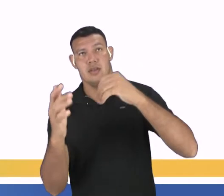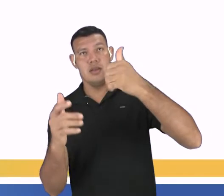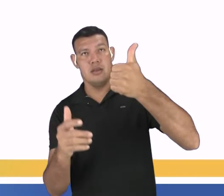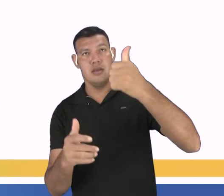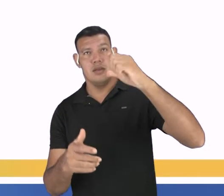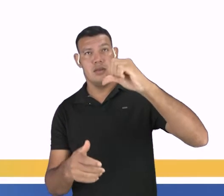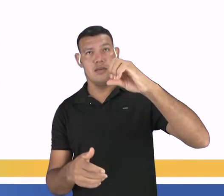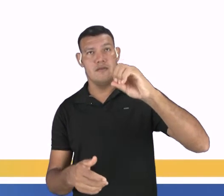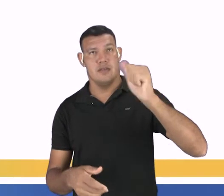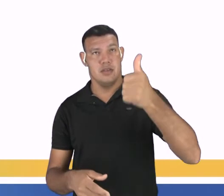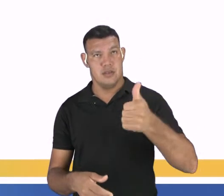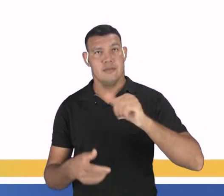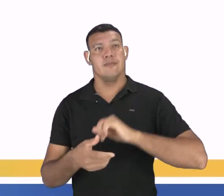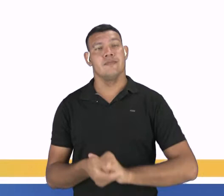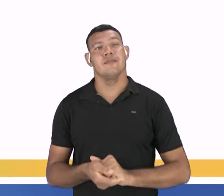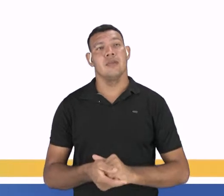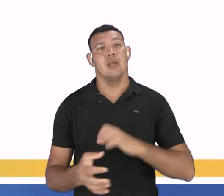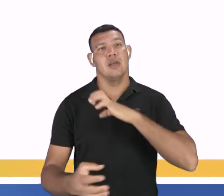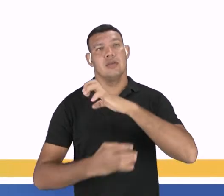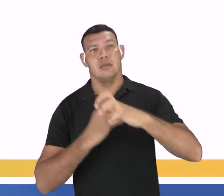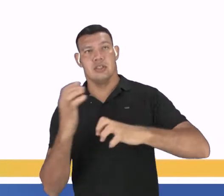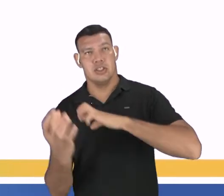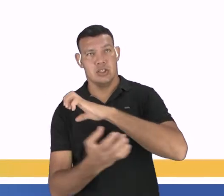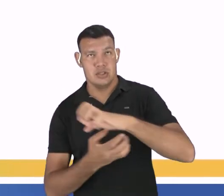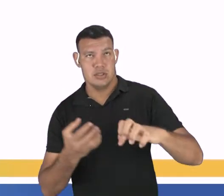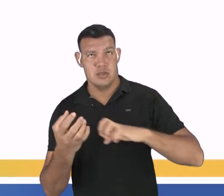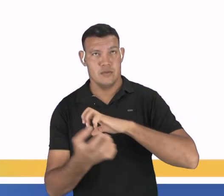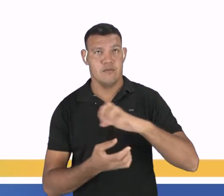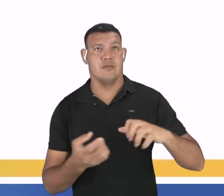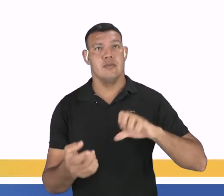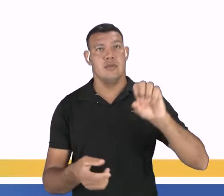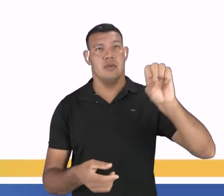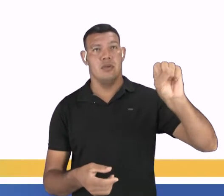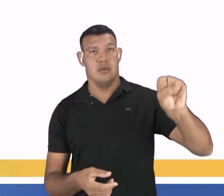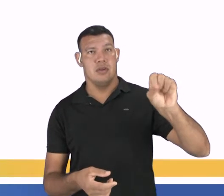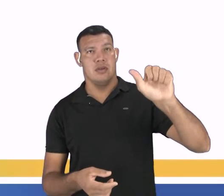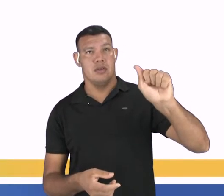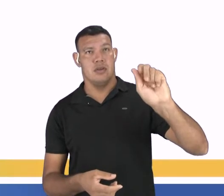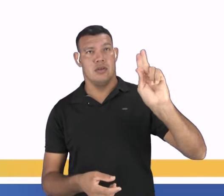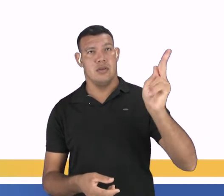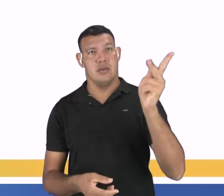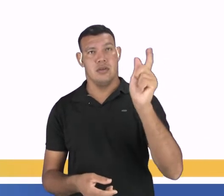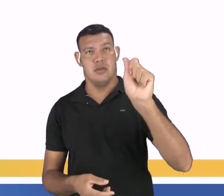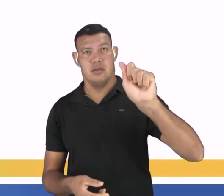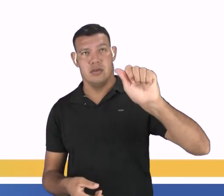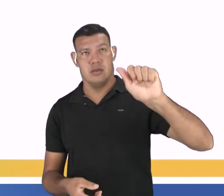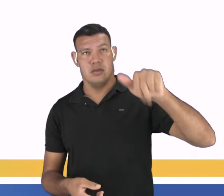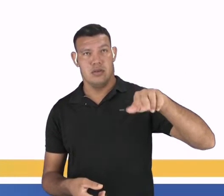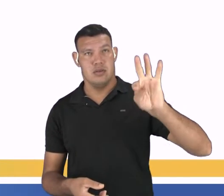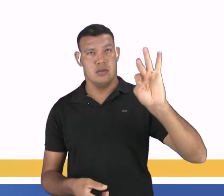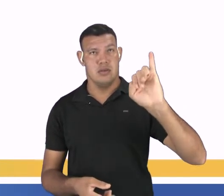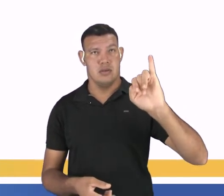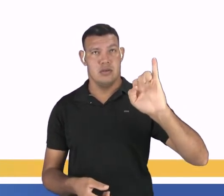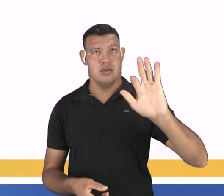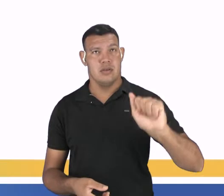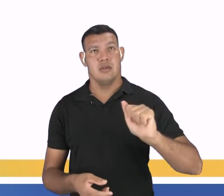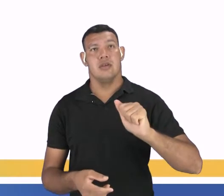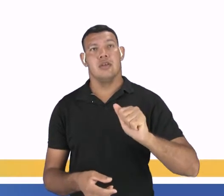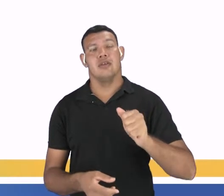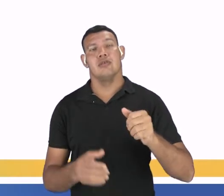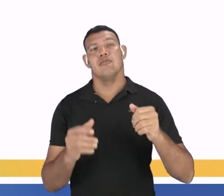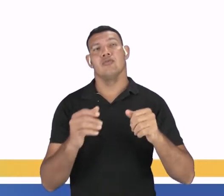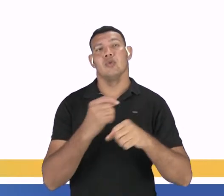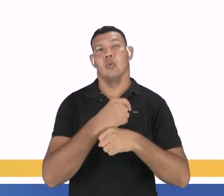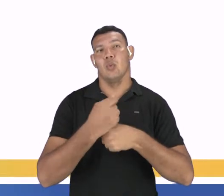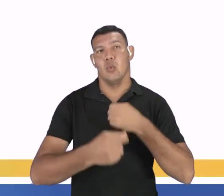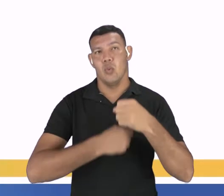1900, que principalmente ali na região onde é atual Gana, o atual país Gana. E a revolta de Maji-Maji, que